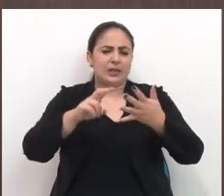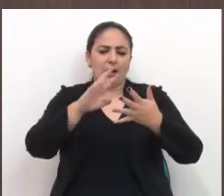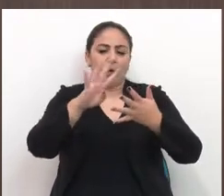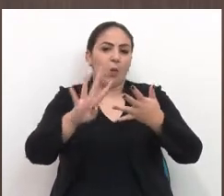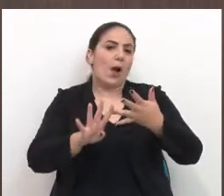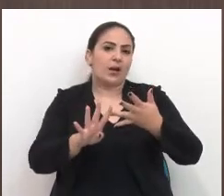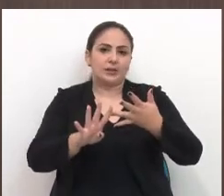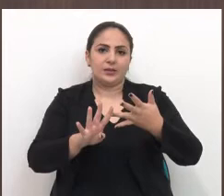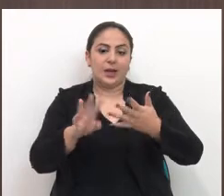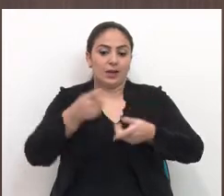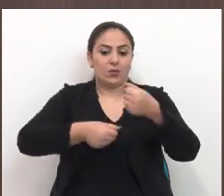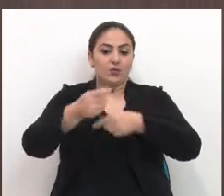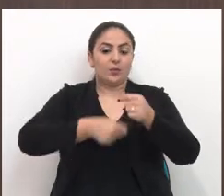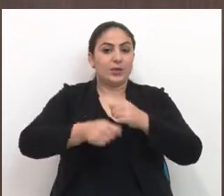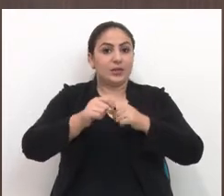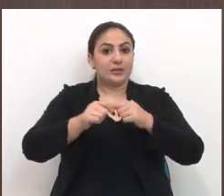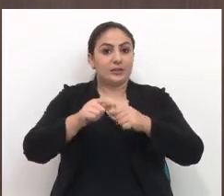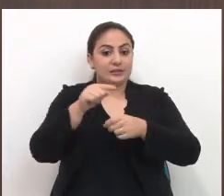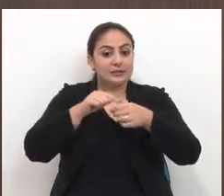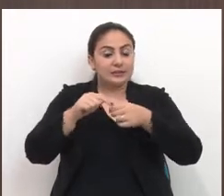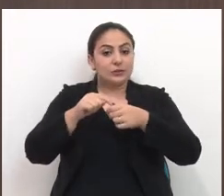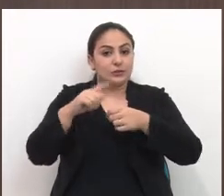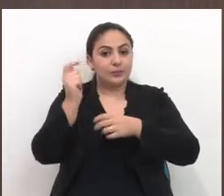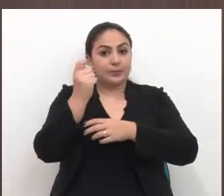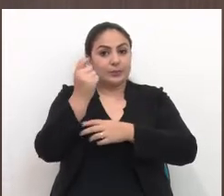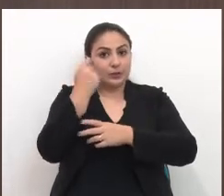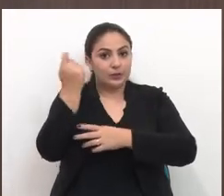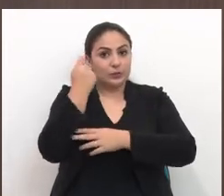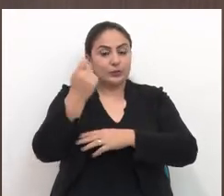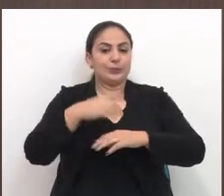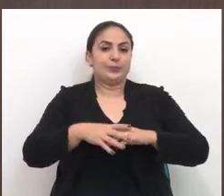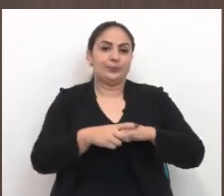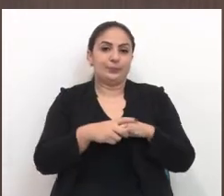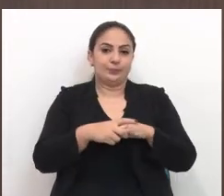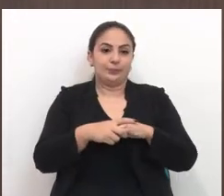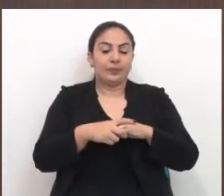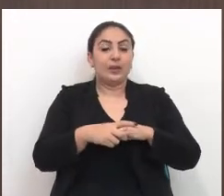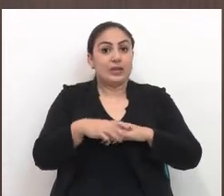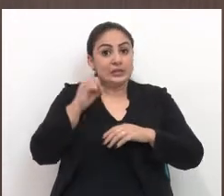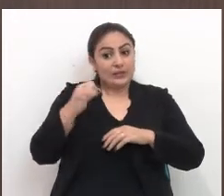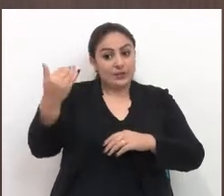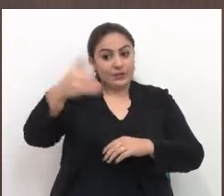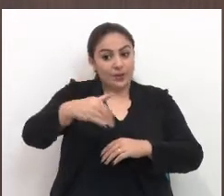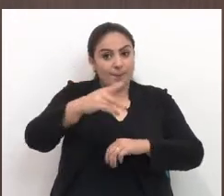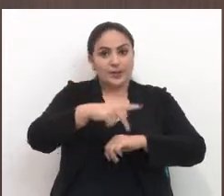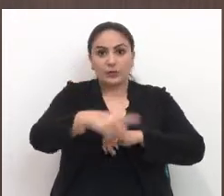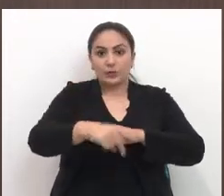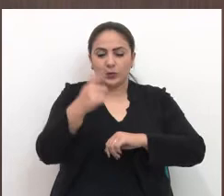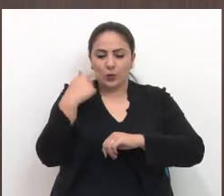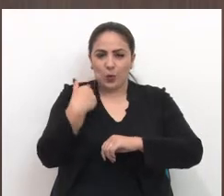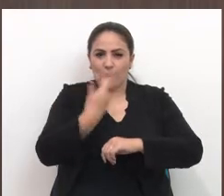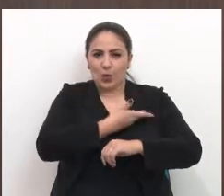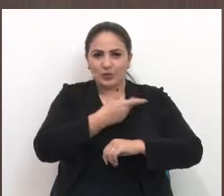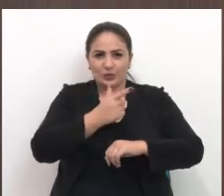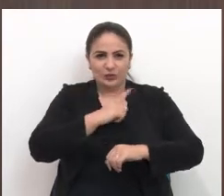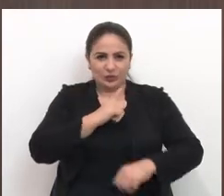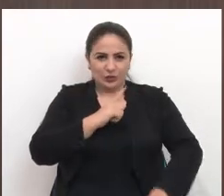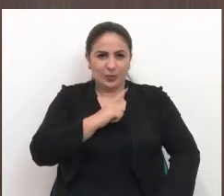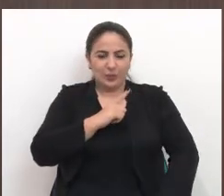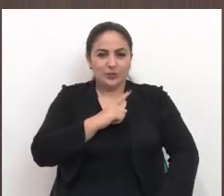economia do Rio Grande do Sul e não vai parar esse crescimento. Quem vem para Passo Fundo, e ontem nós tivemos